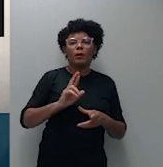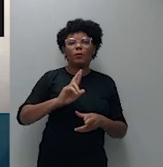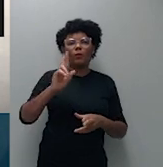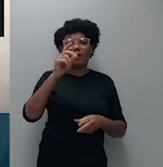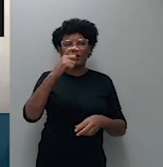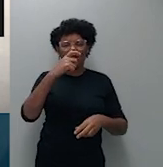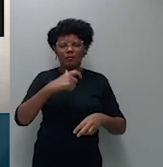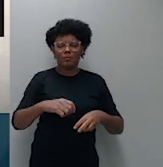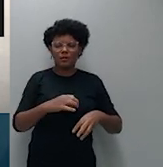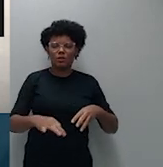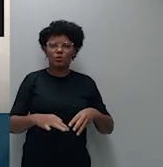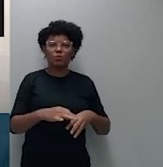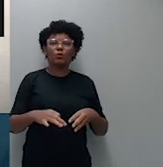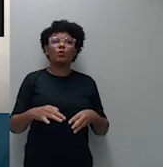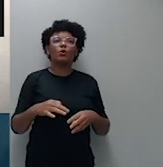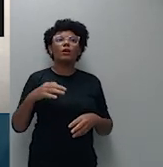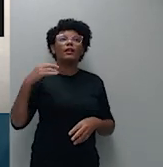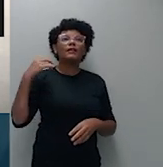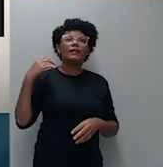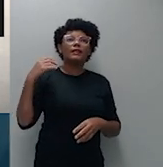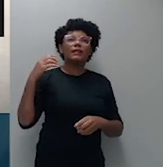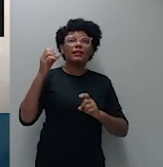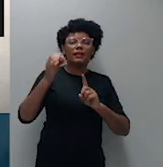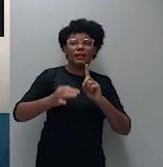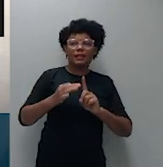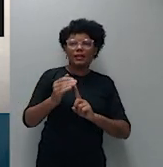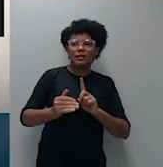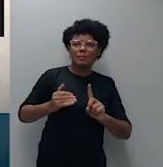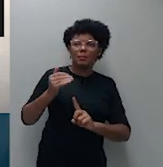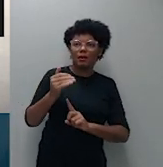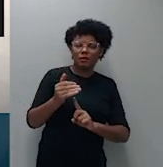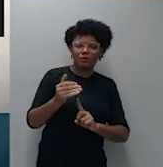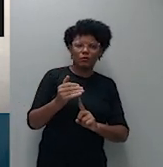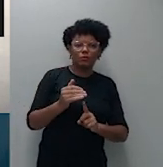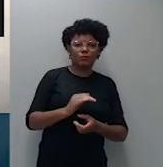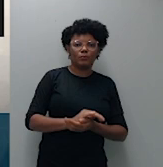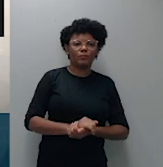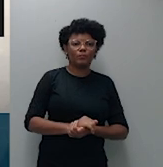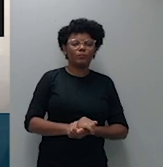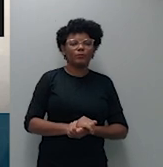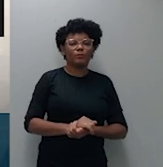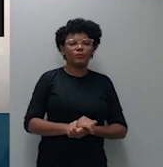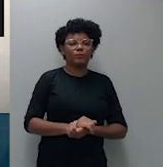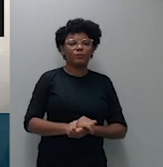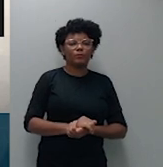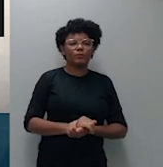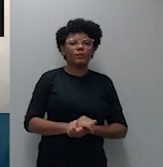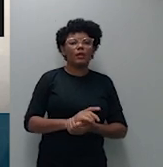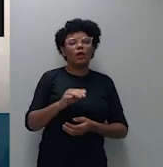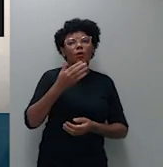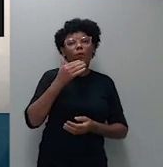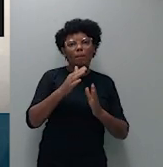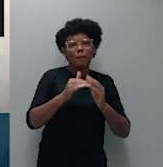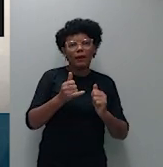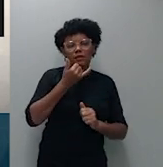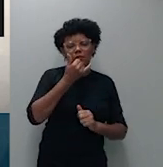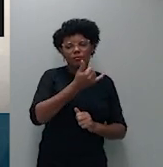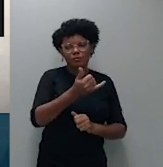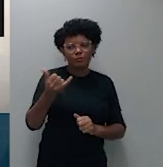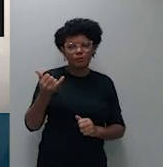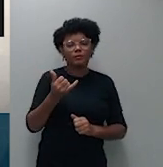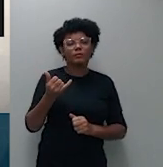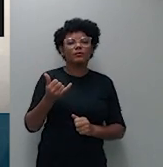relator e notícia embargador problema Miguel cujos aspectos principais peço venia para